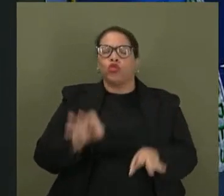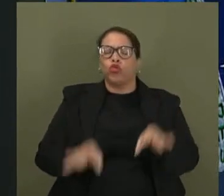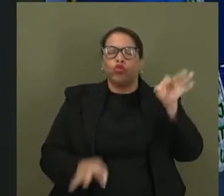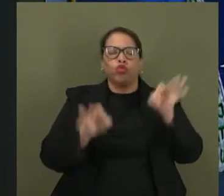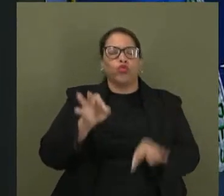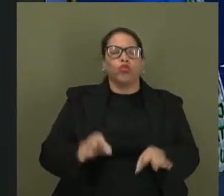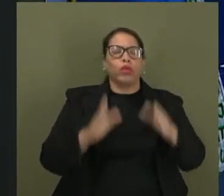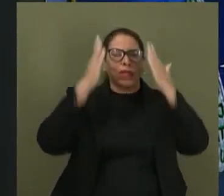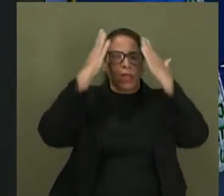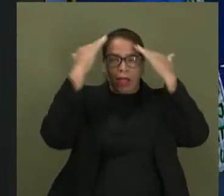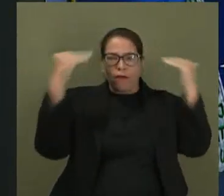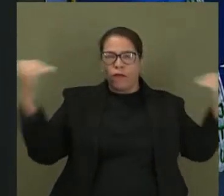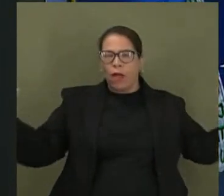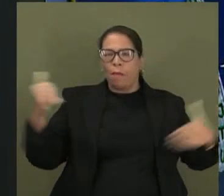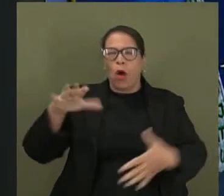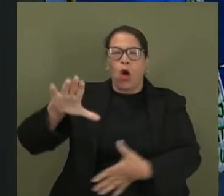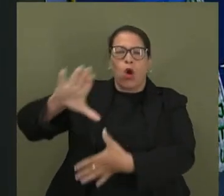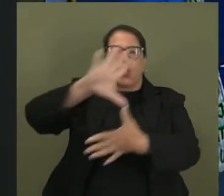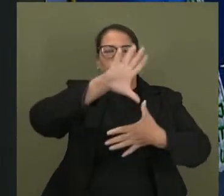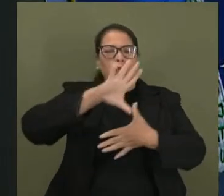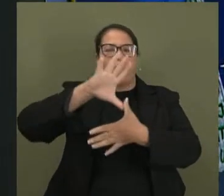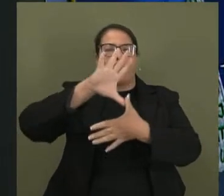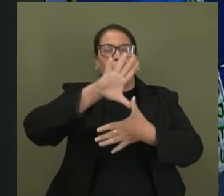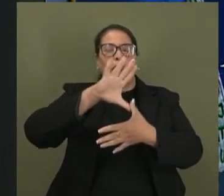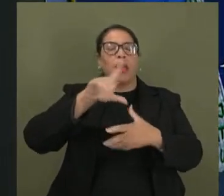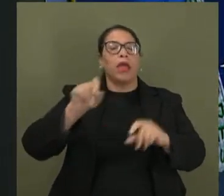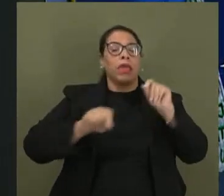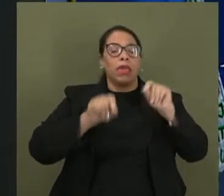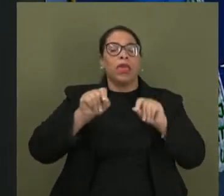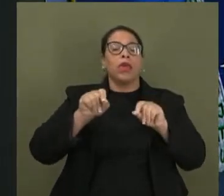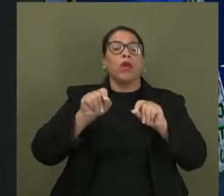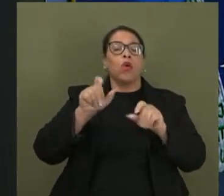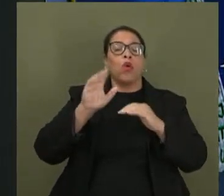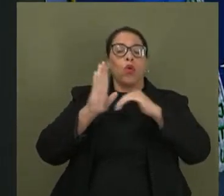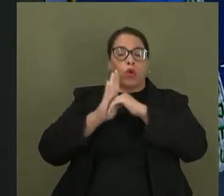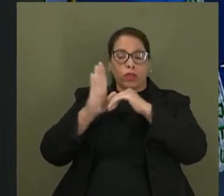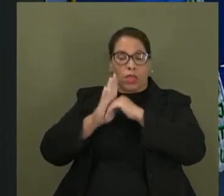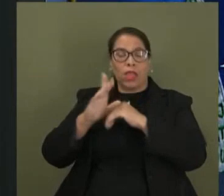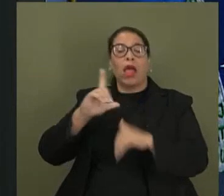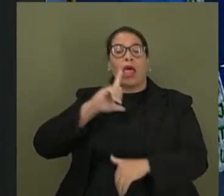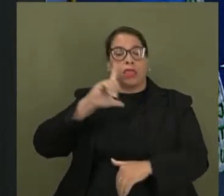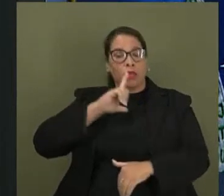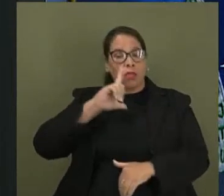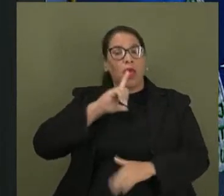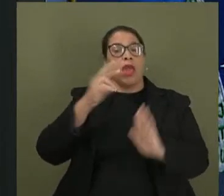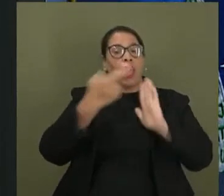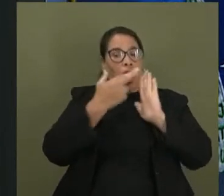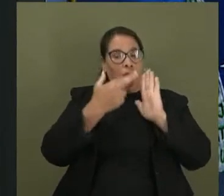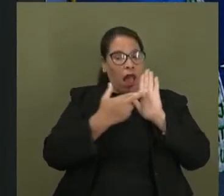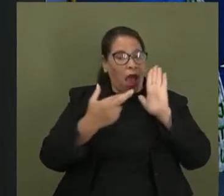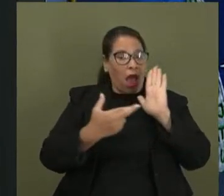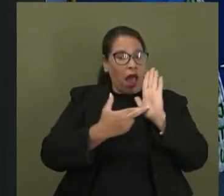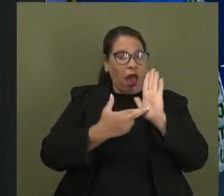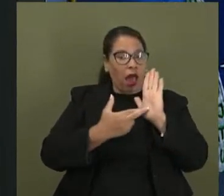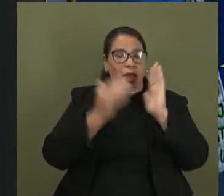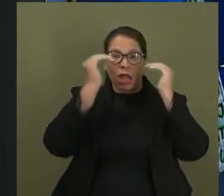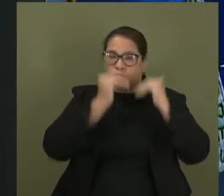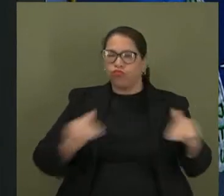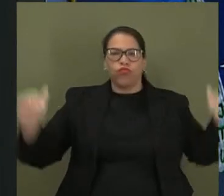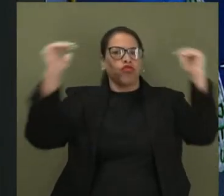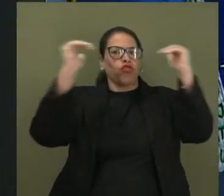juristas das Américas, o Senado tem prerrogativas que ultrapassam o